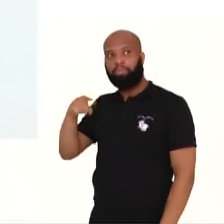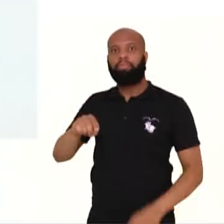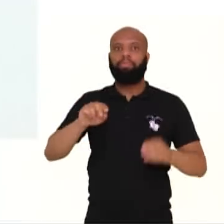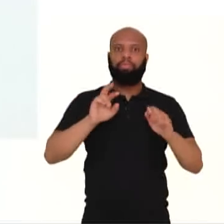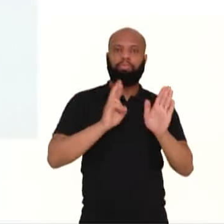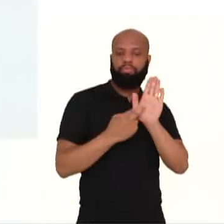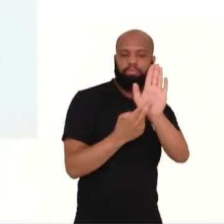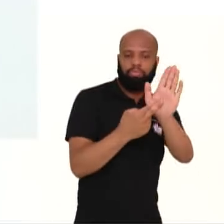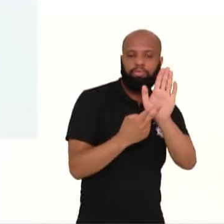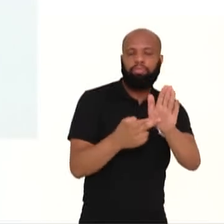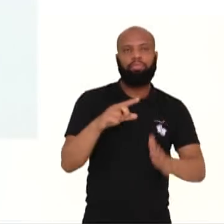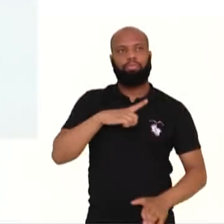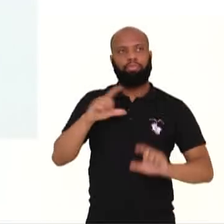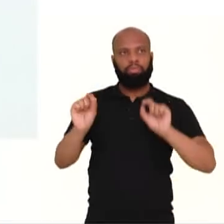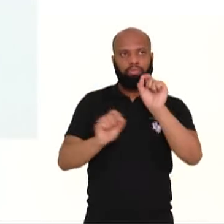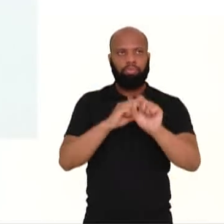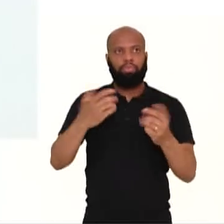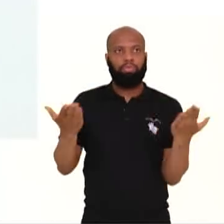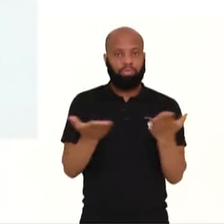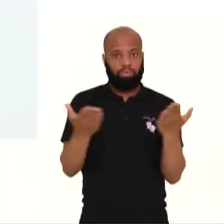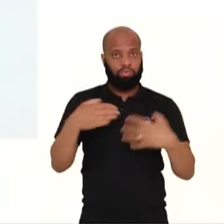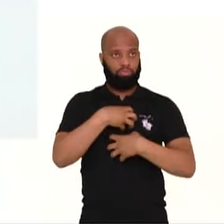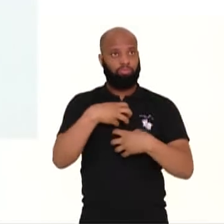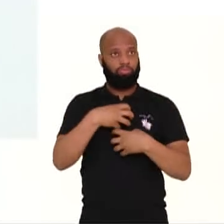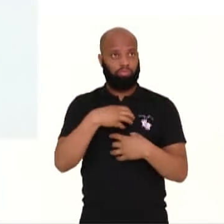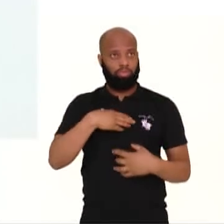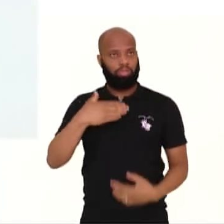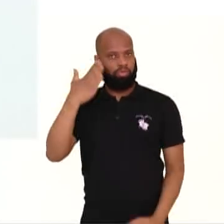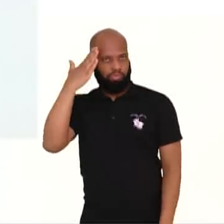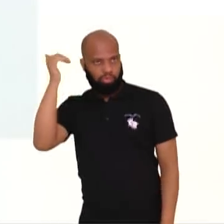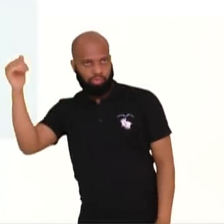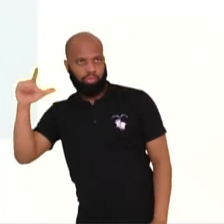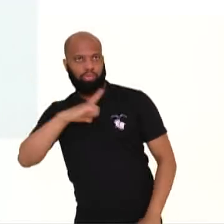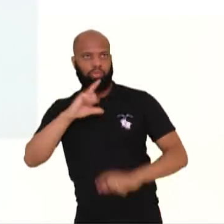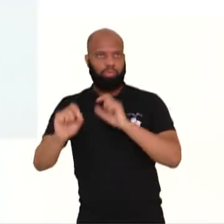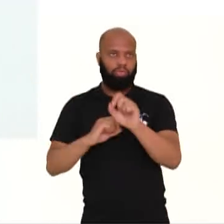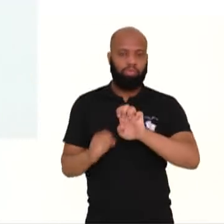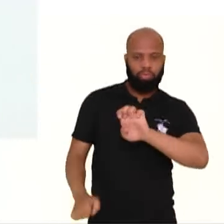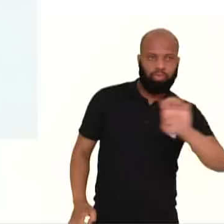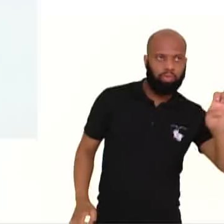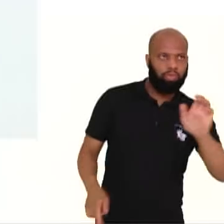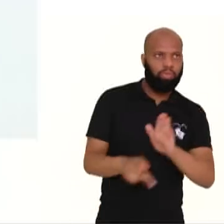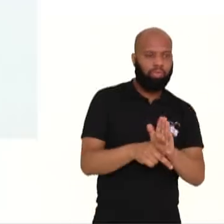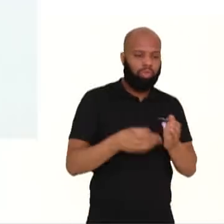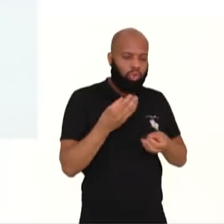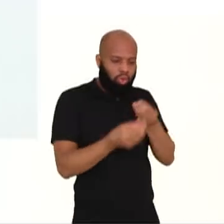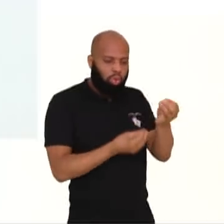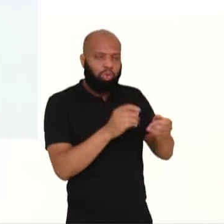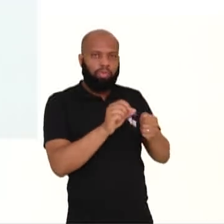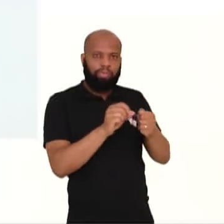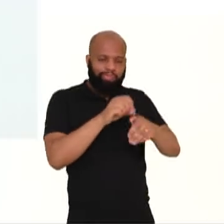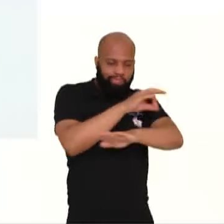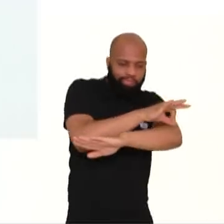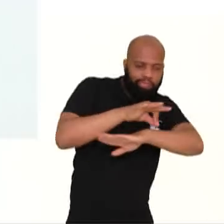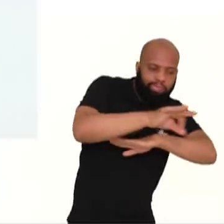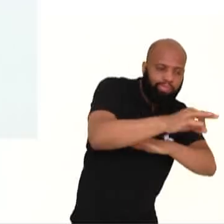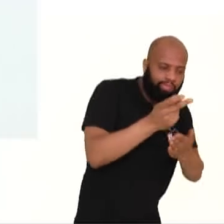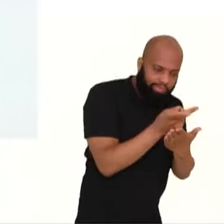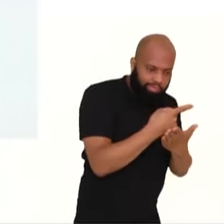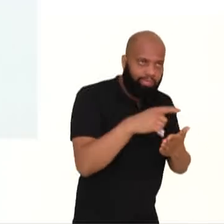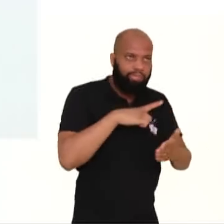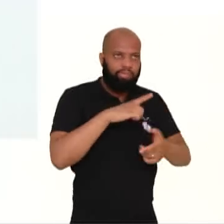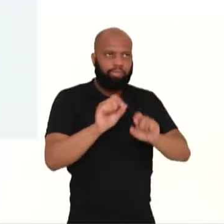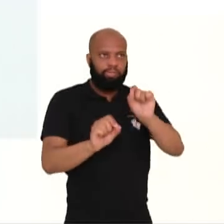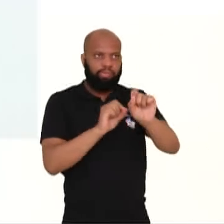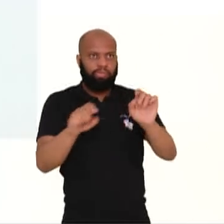representação esquemática, você tem um modelo clássico, né? À esquerda, uma planta baixa, representado, logo embaixo